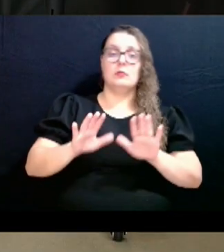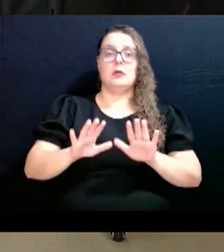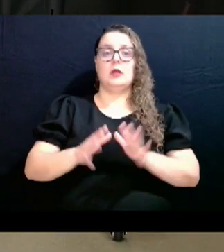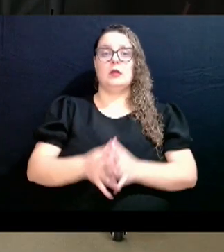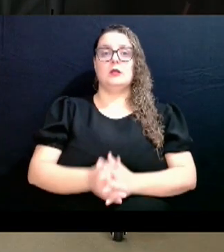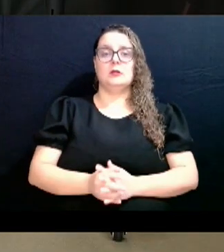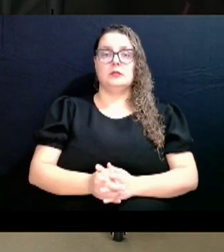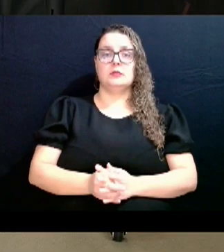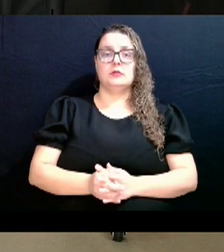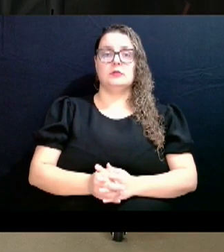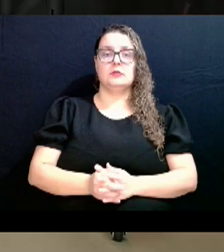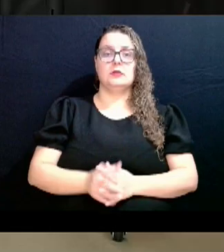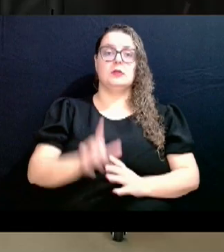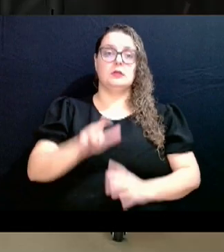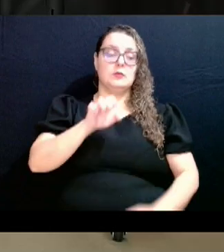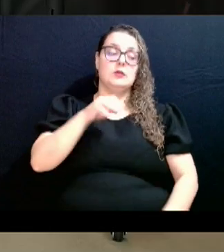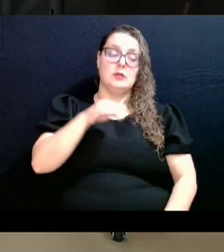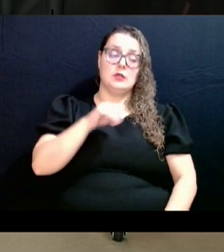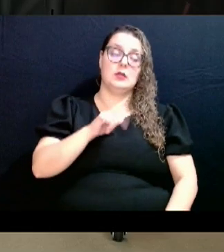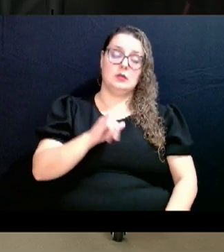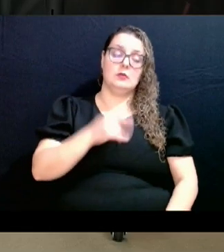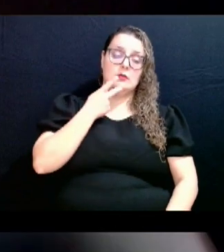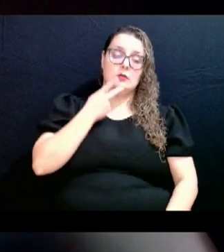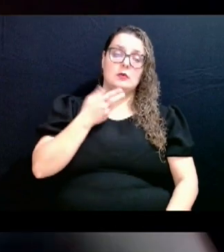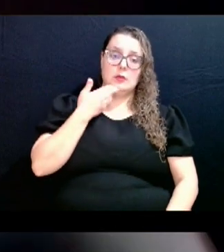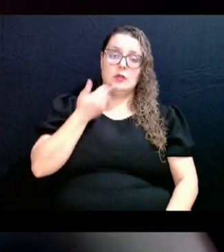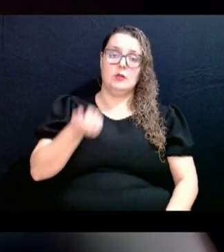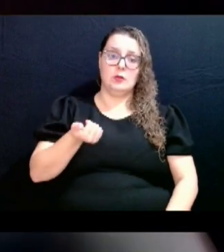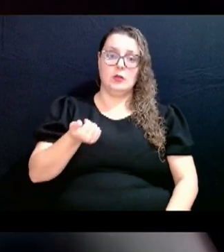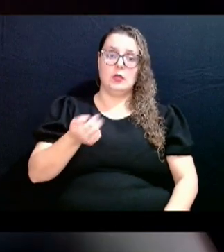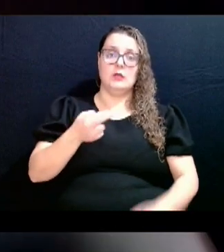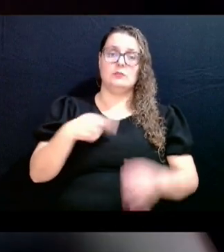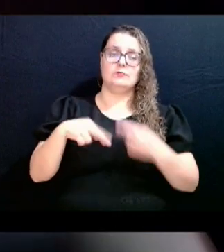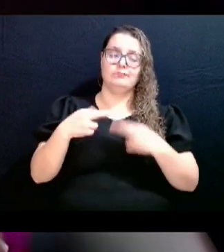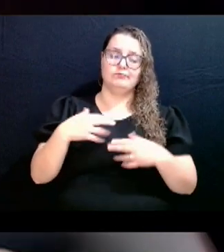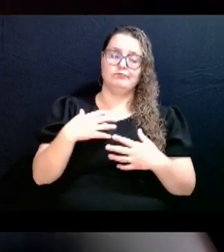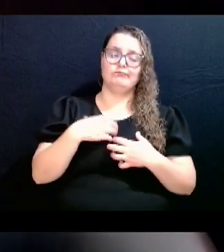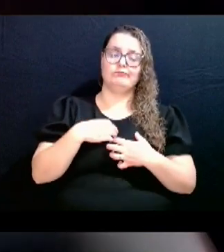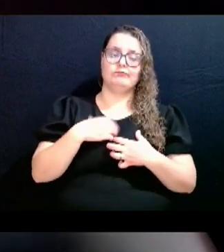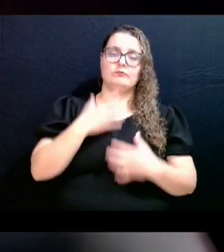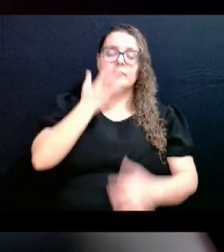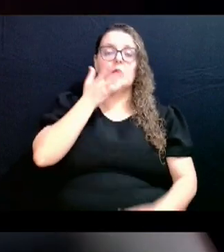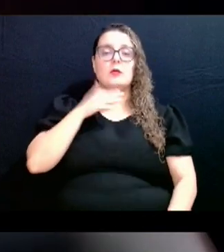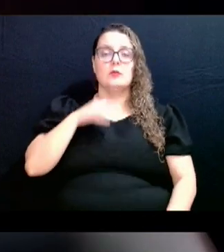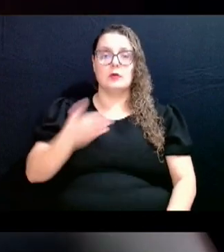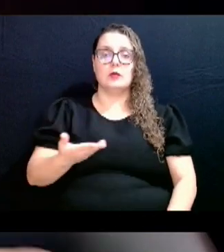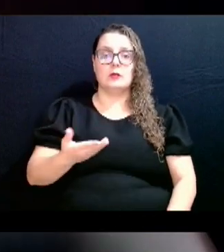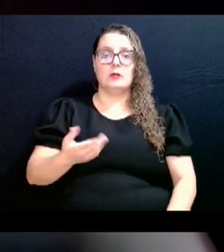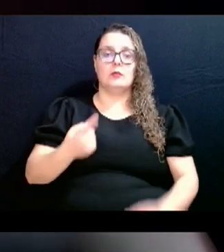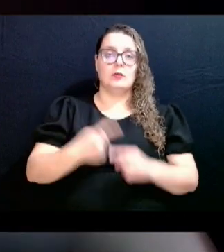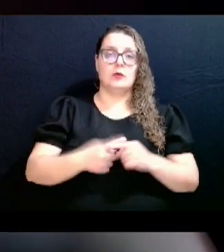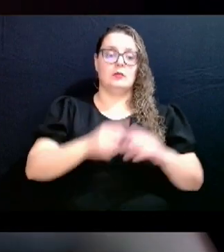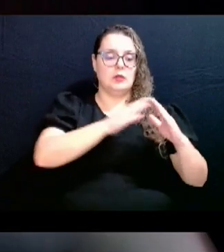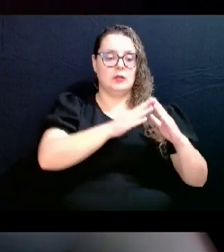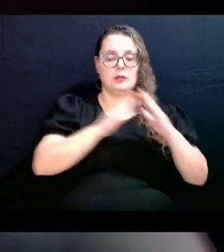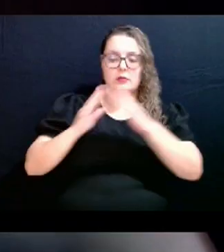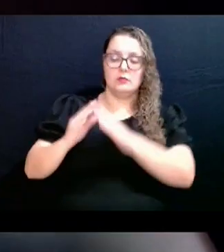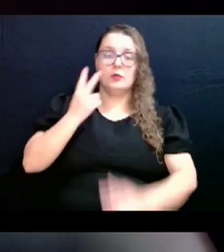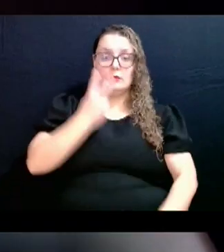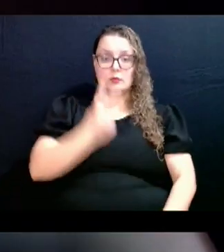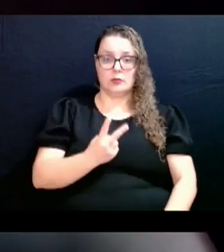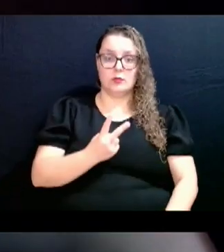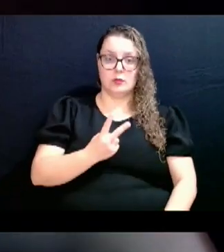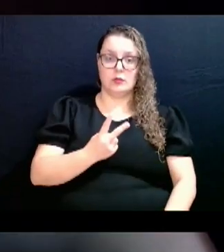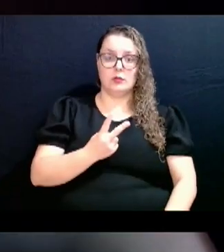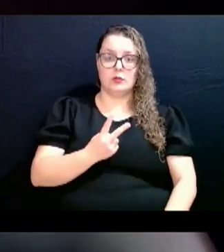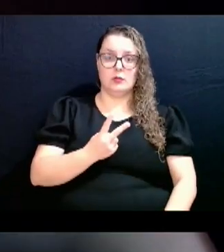a Emily pode falar melhor, essa questão também emocional da criança. Ela vai ter 2 casas, 2 residências. O que